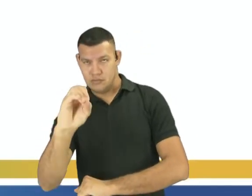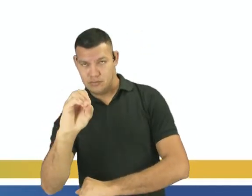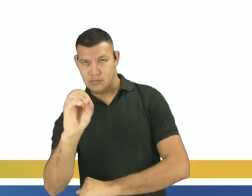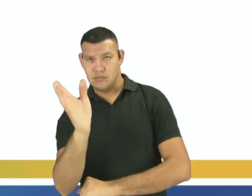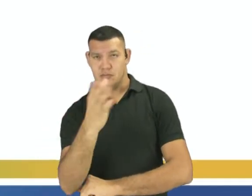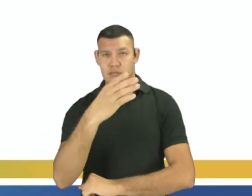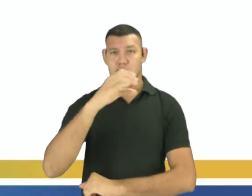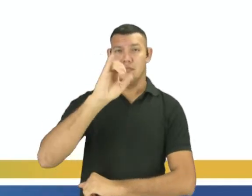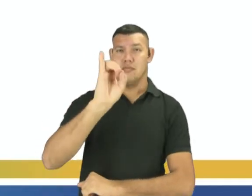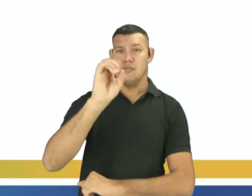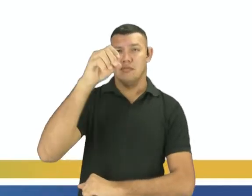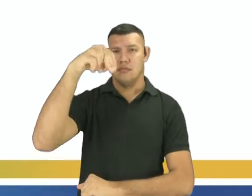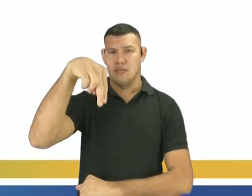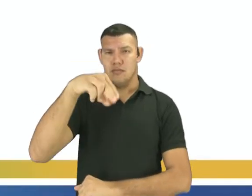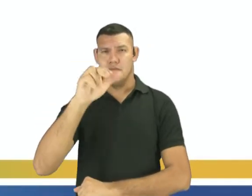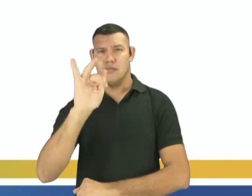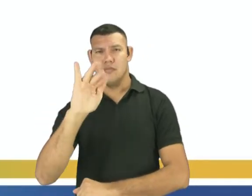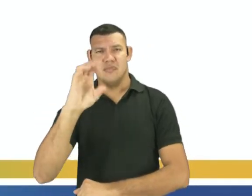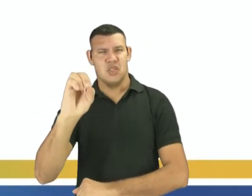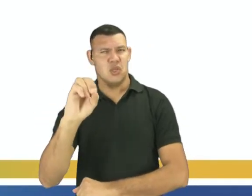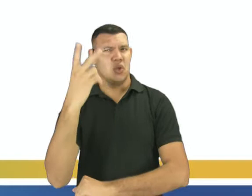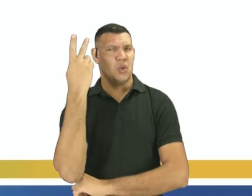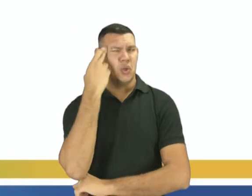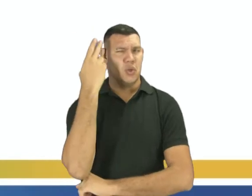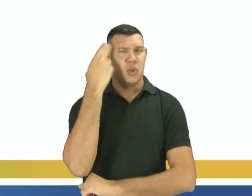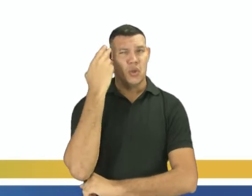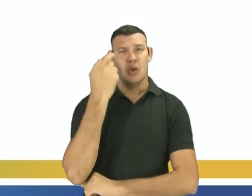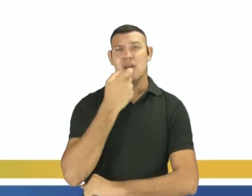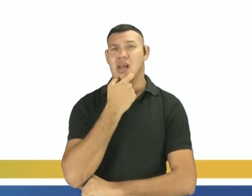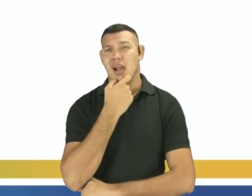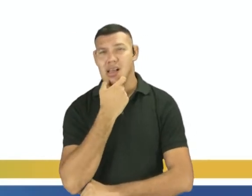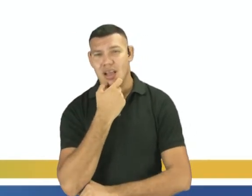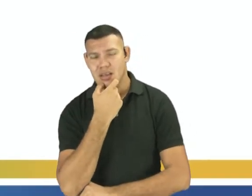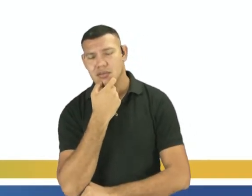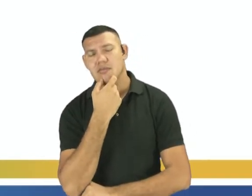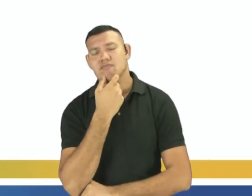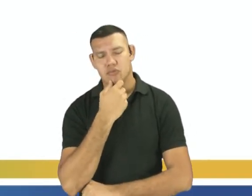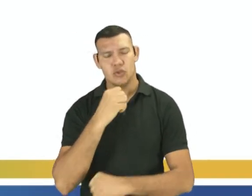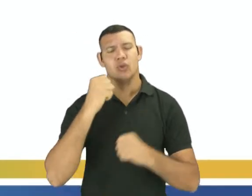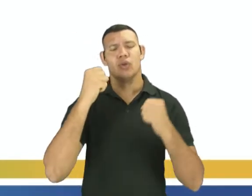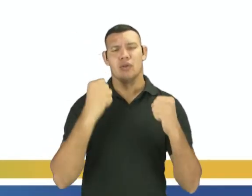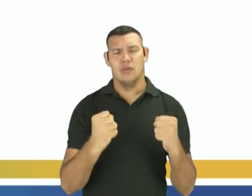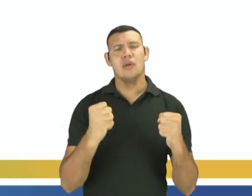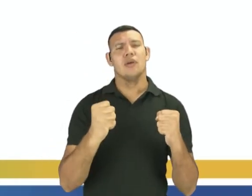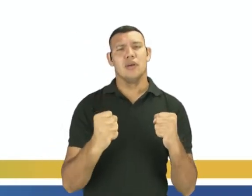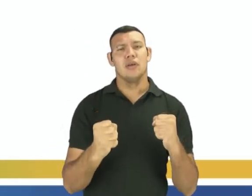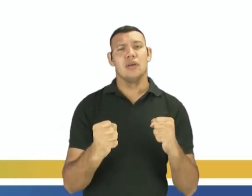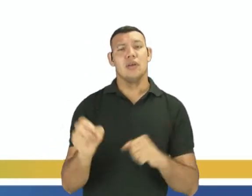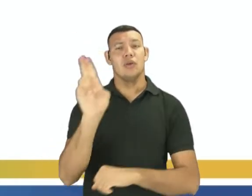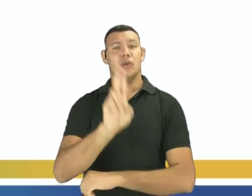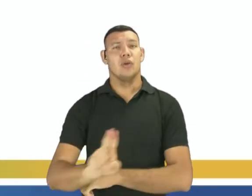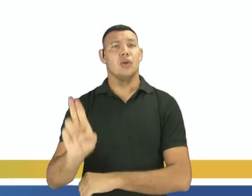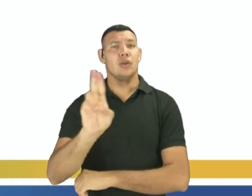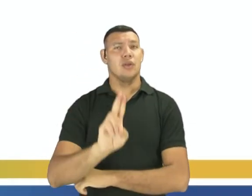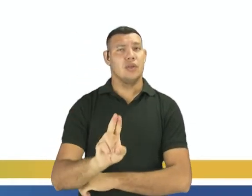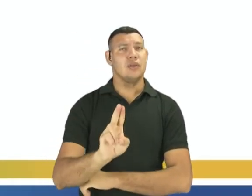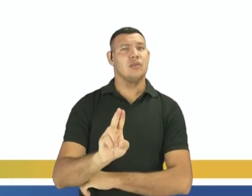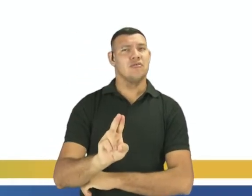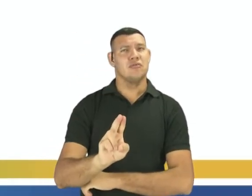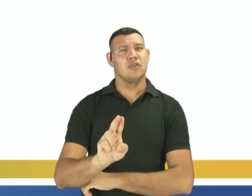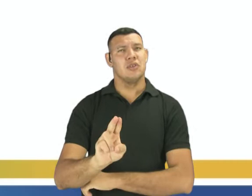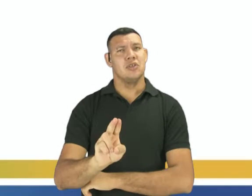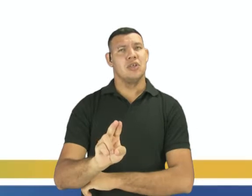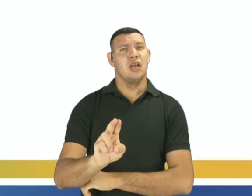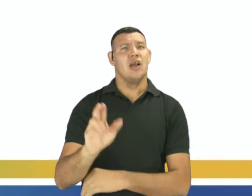são muito comuns no idioma inglês. Eles podem ser usados em muitas situações e às vezes você